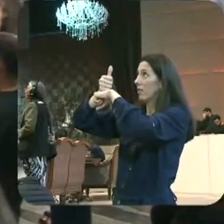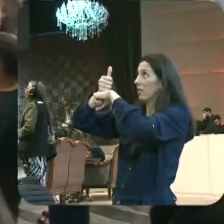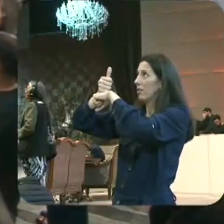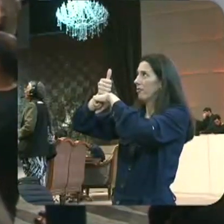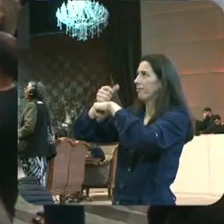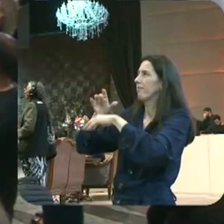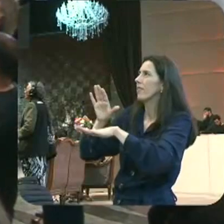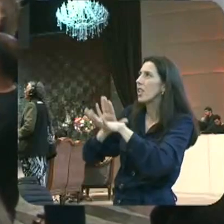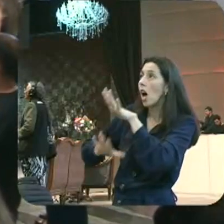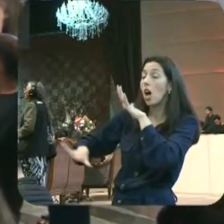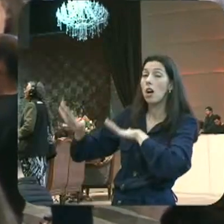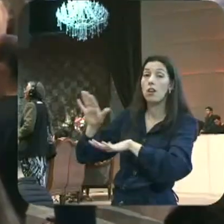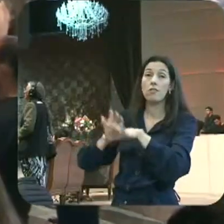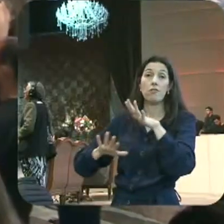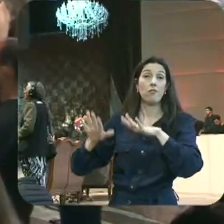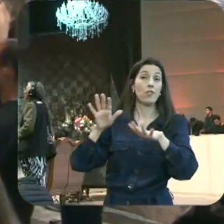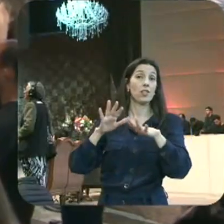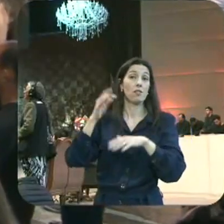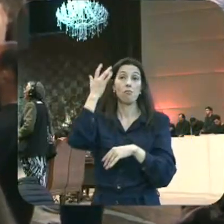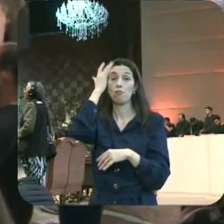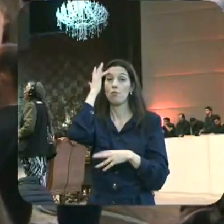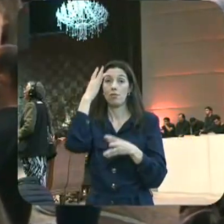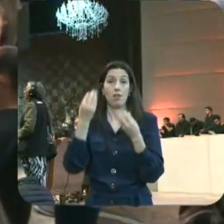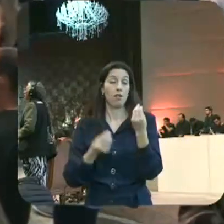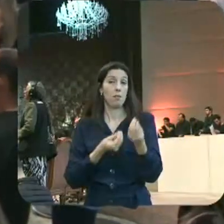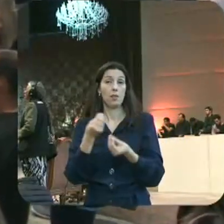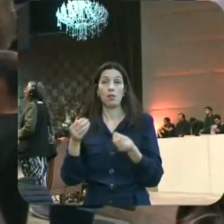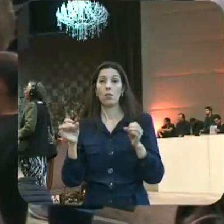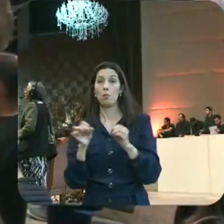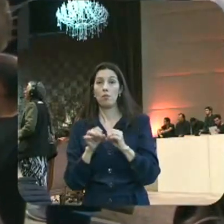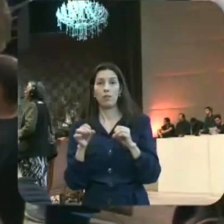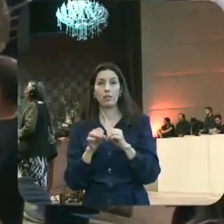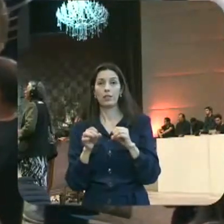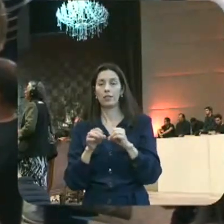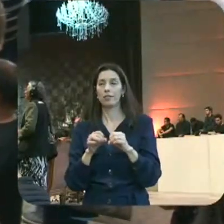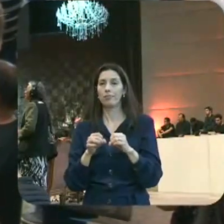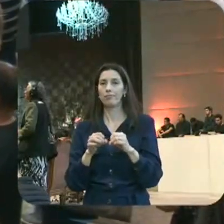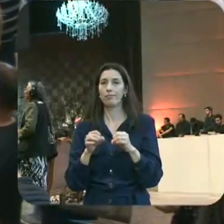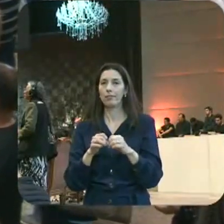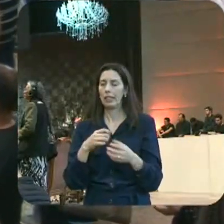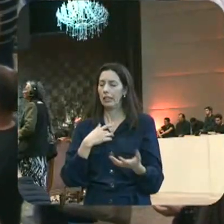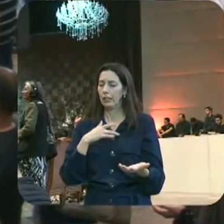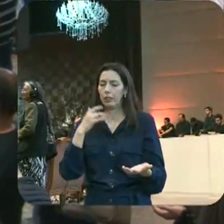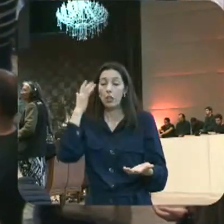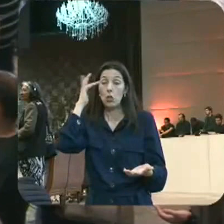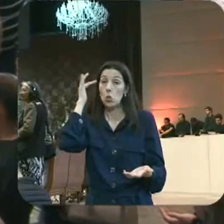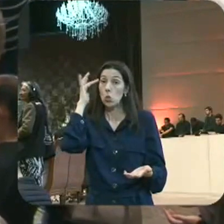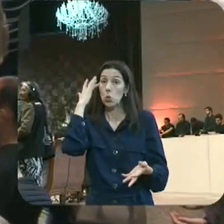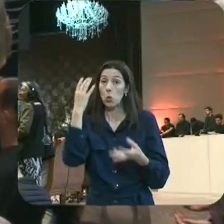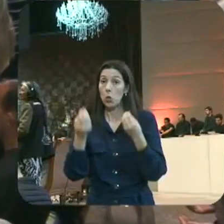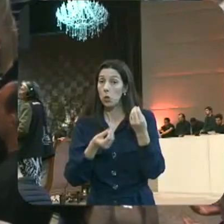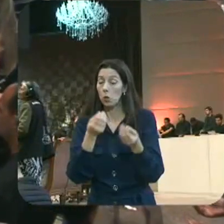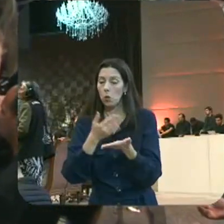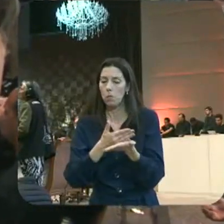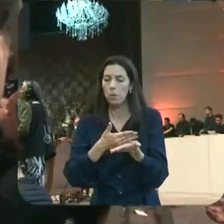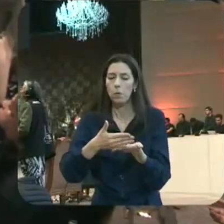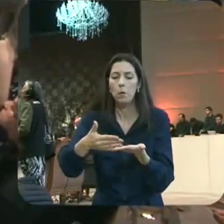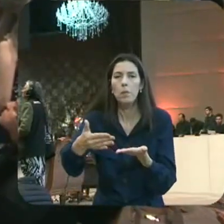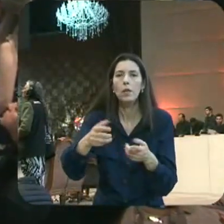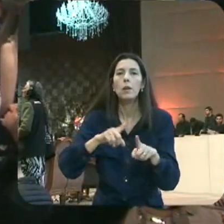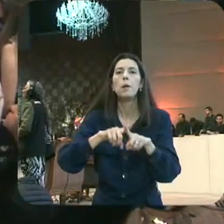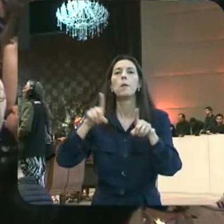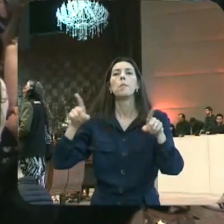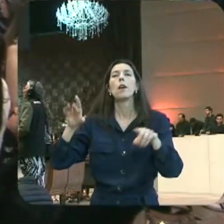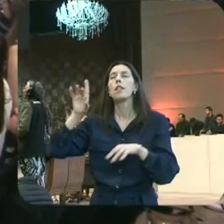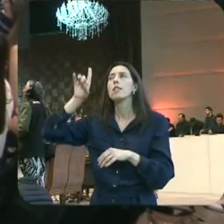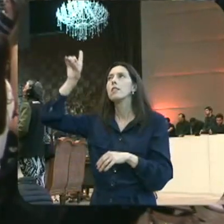Talvez você não saiba nem como vai fazer isso, nem como vai começar. Mas, Senhor,